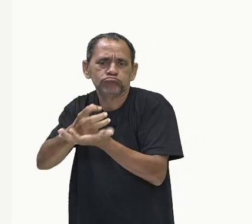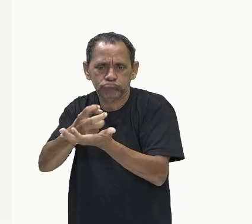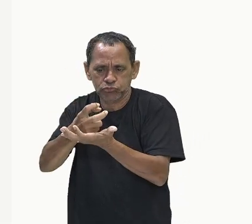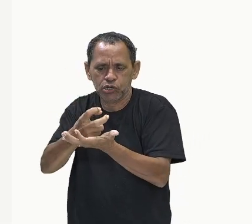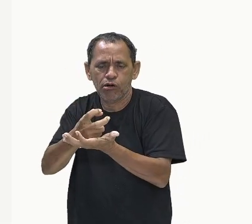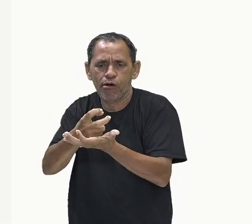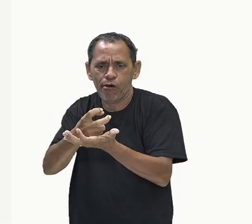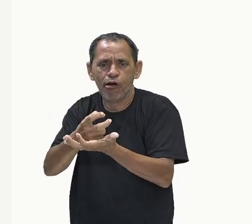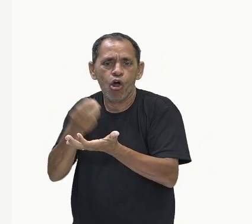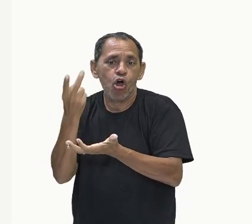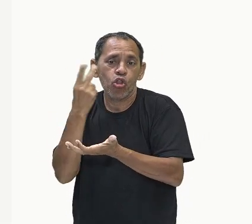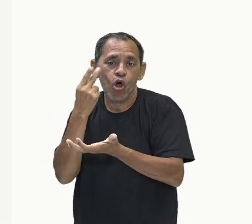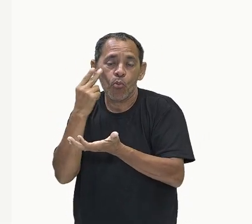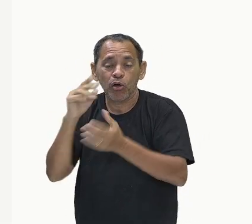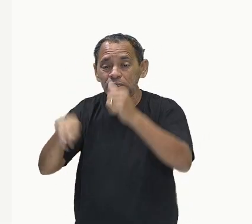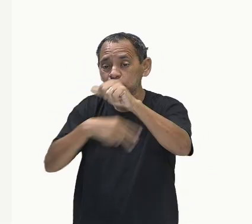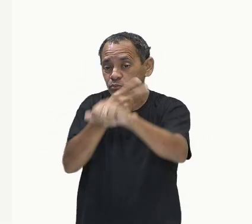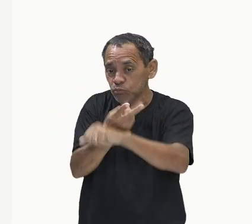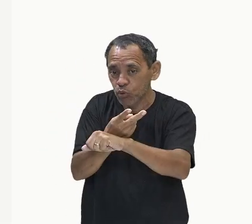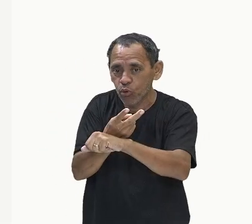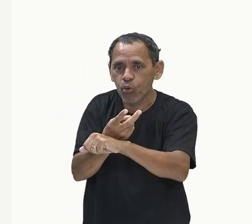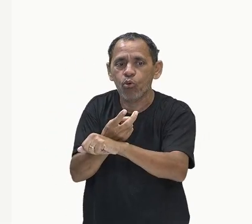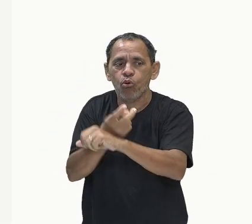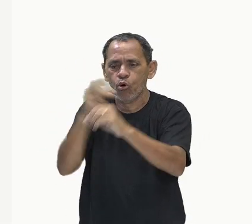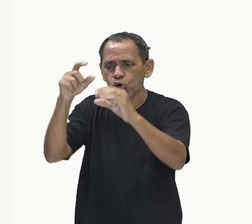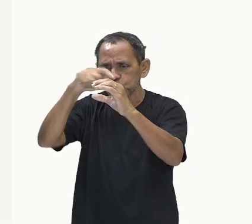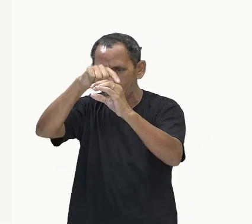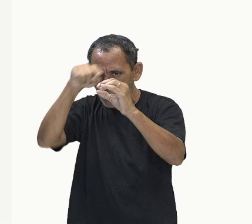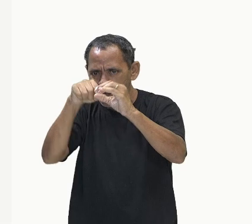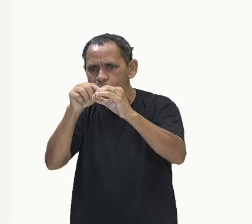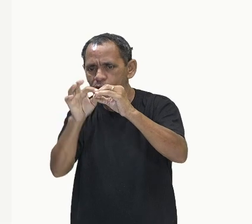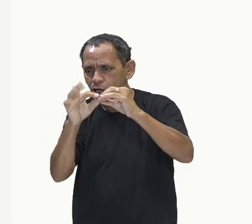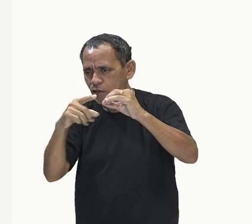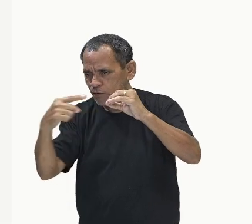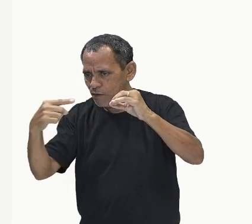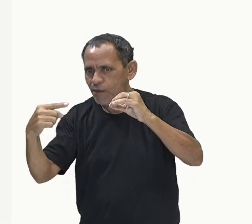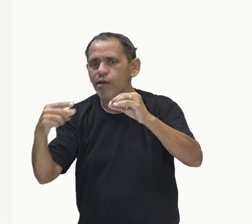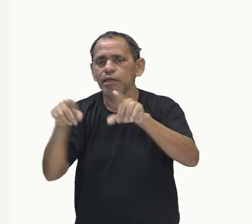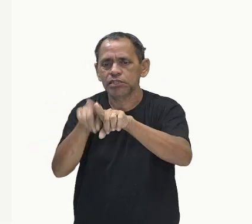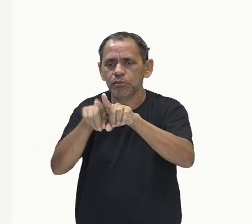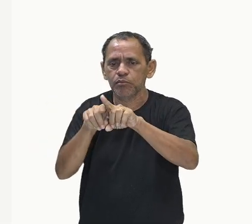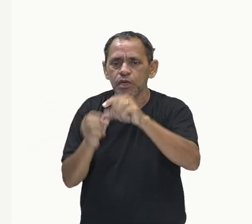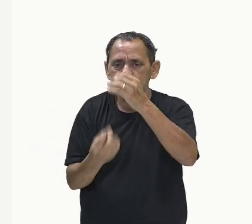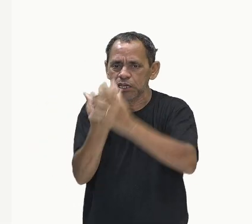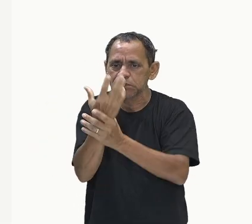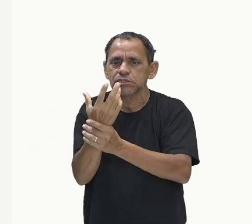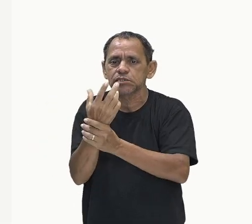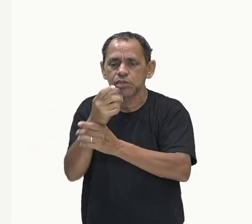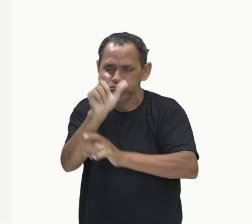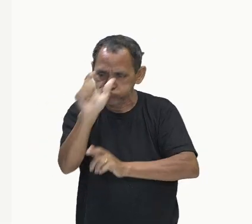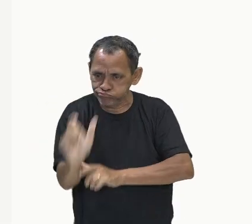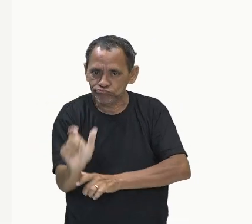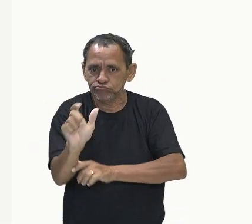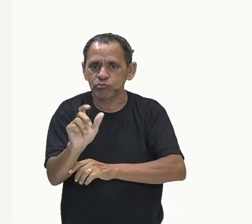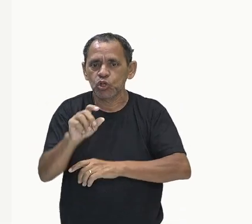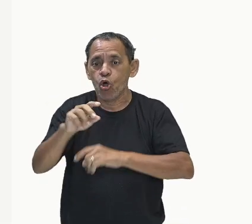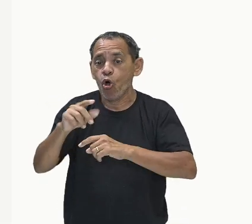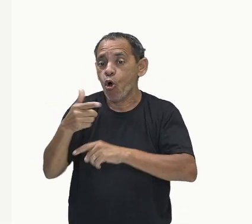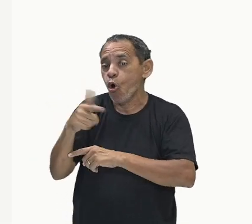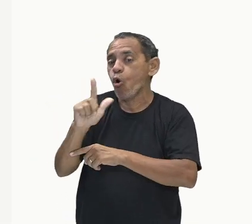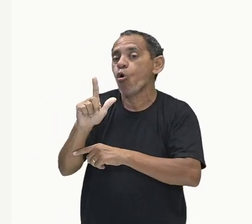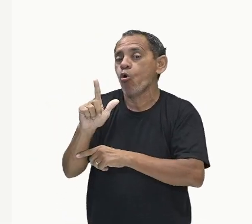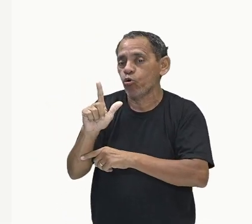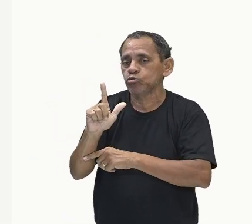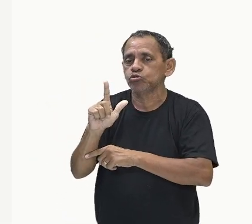um girino, que é uma das fases da formação de um indivíduo, né? Desse indivíduo aí em questão, que